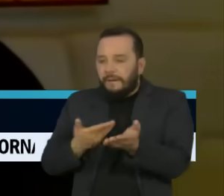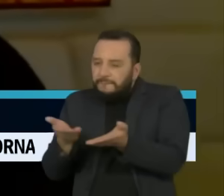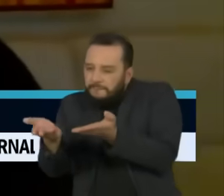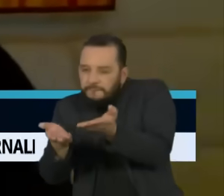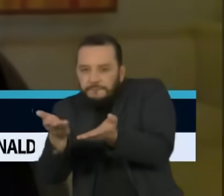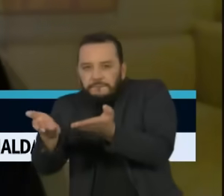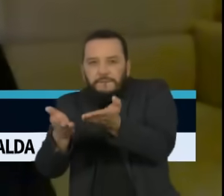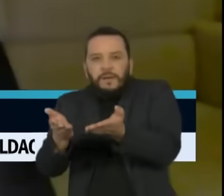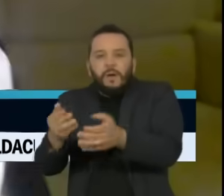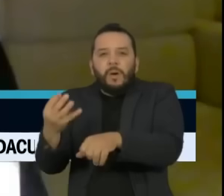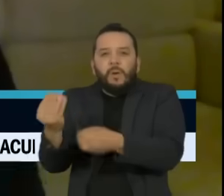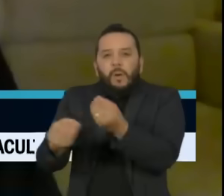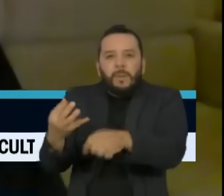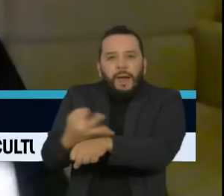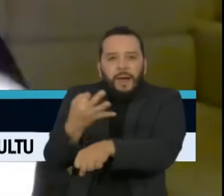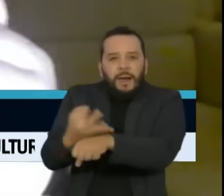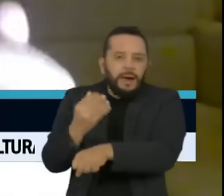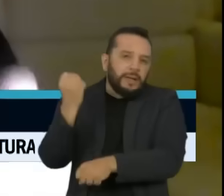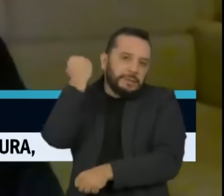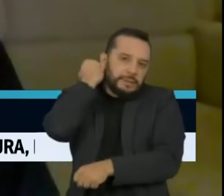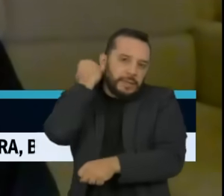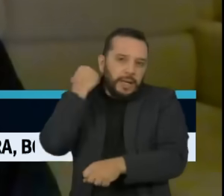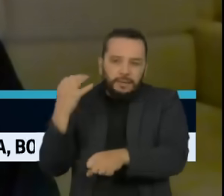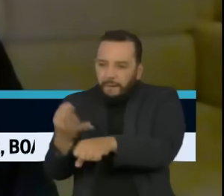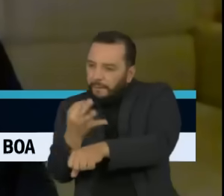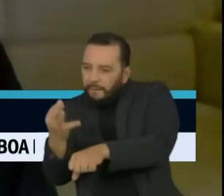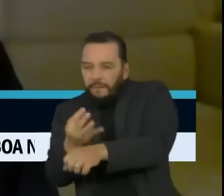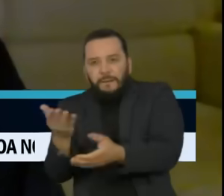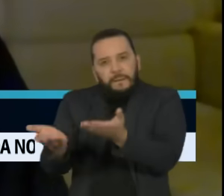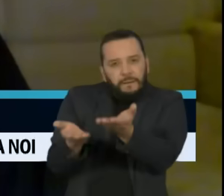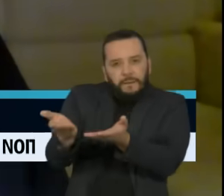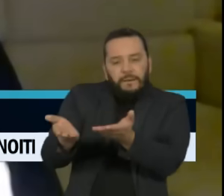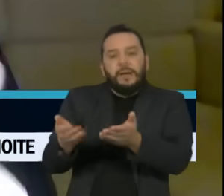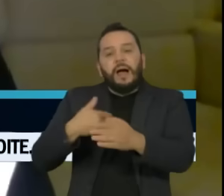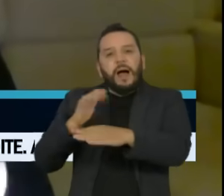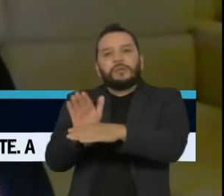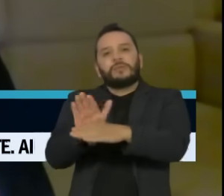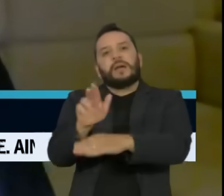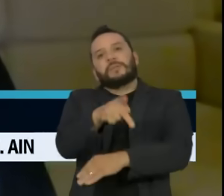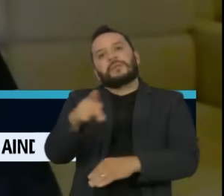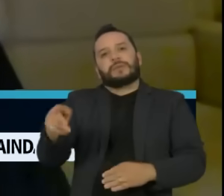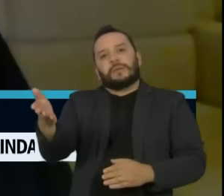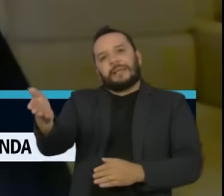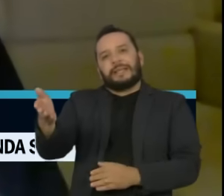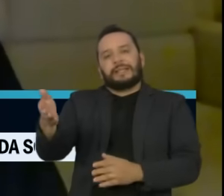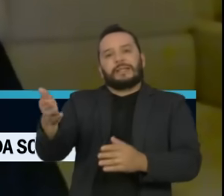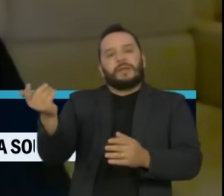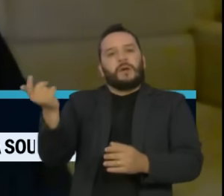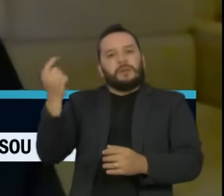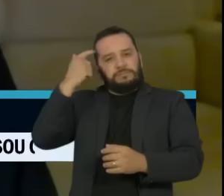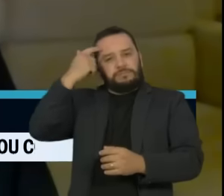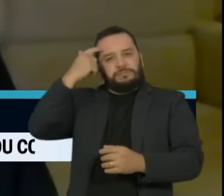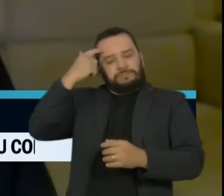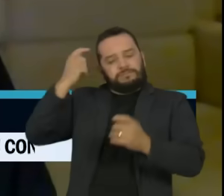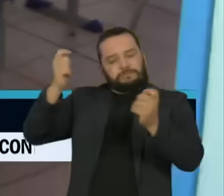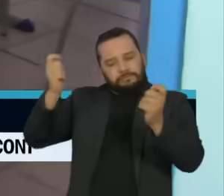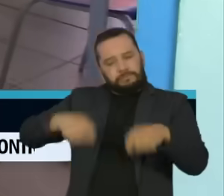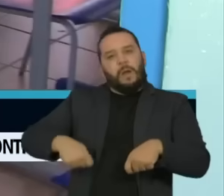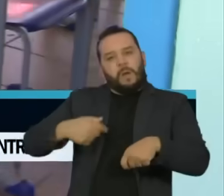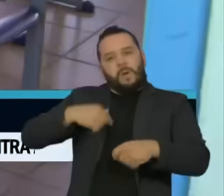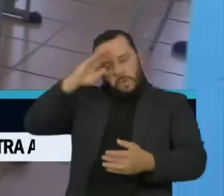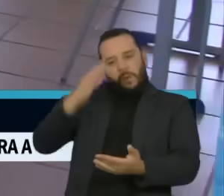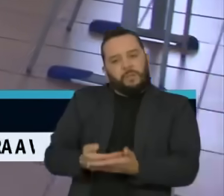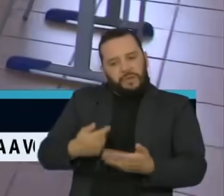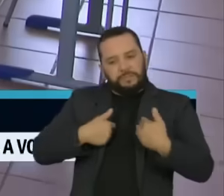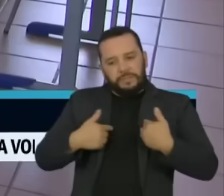ao estresse. Então, nós vamos instrumentalizar o professor para que ele desenvolva as suas competências de autoconfiança.